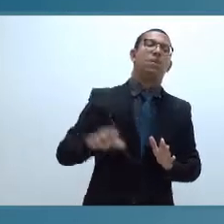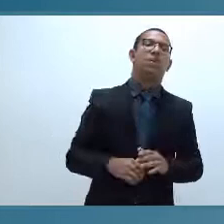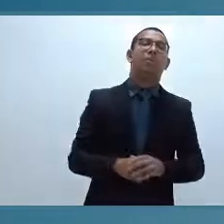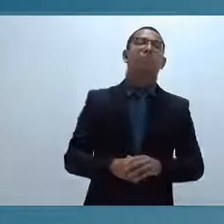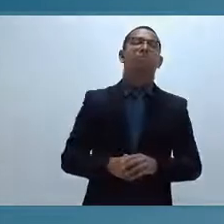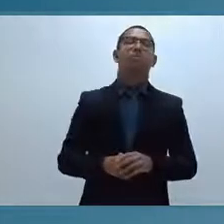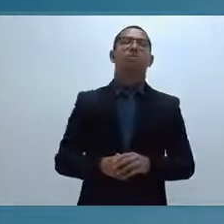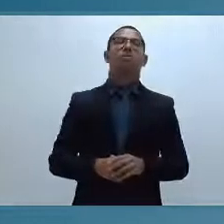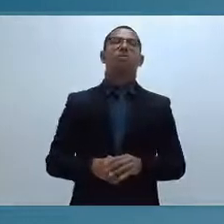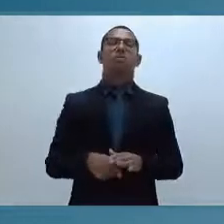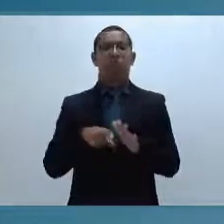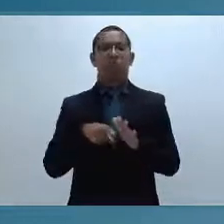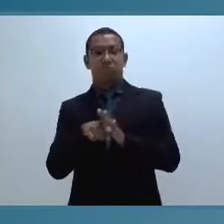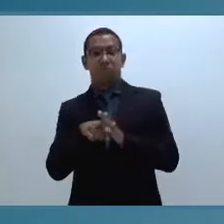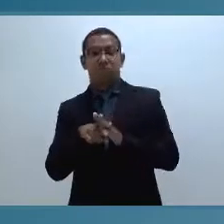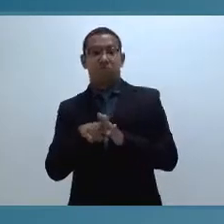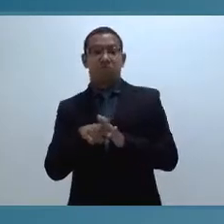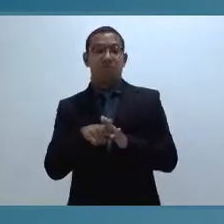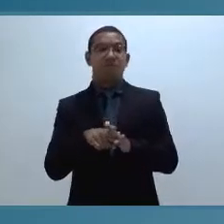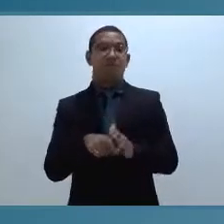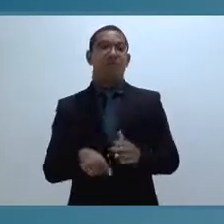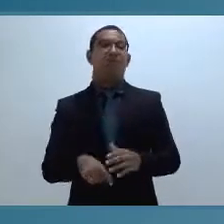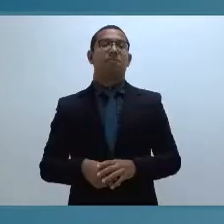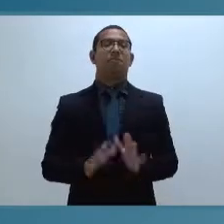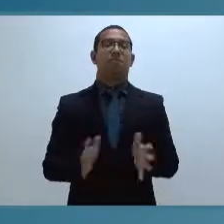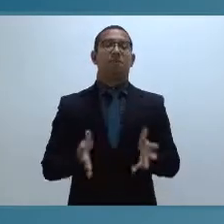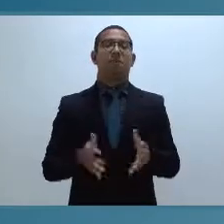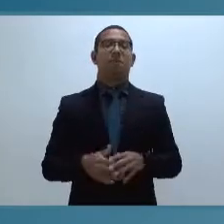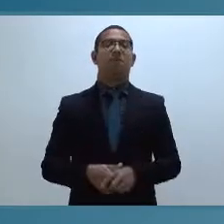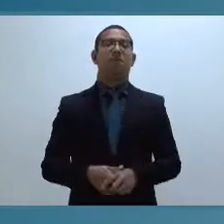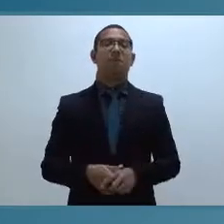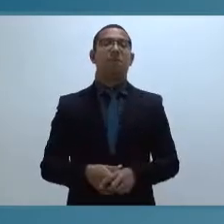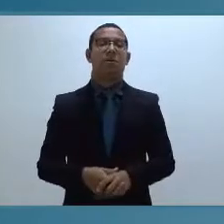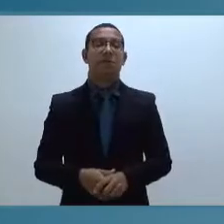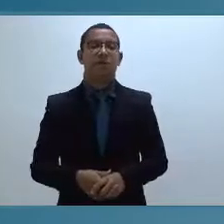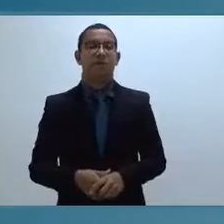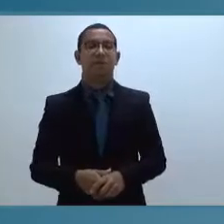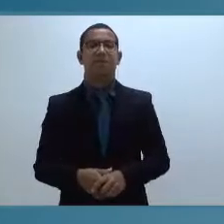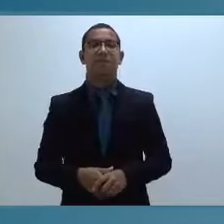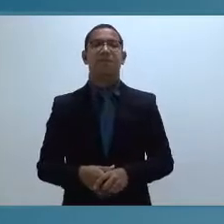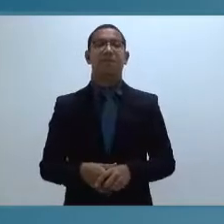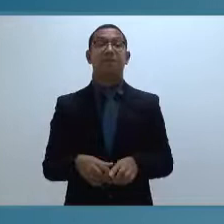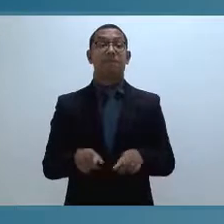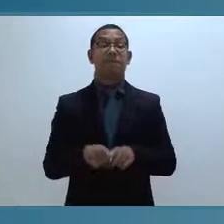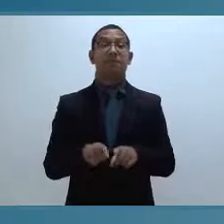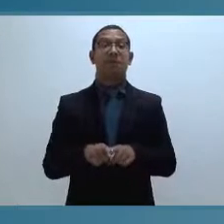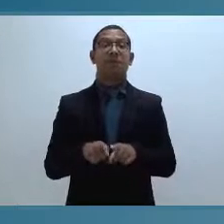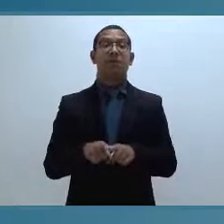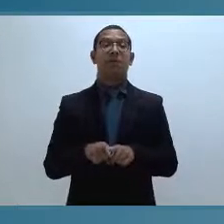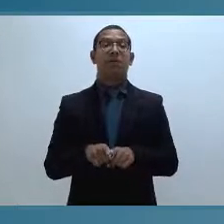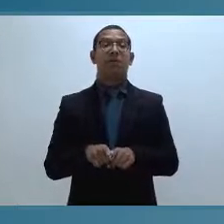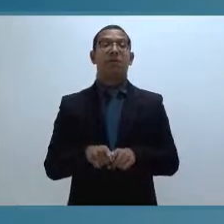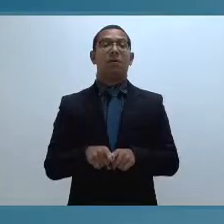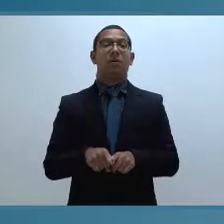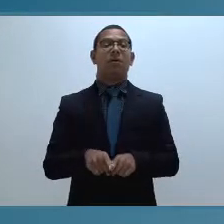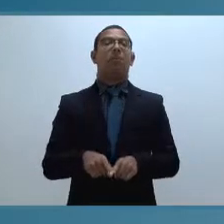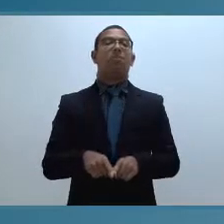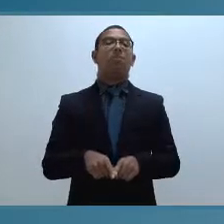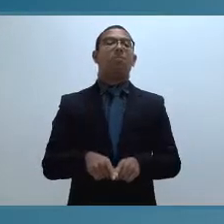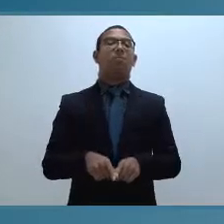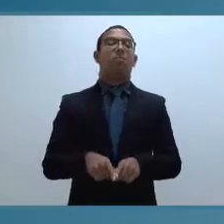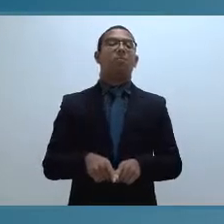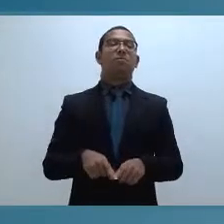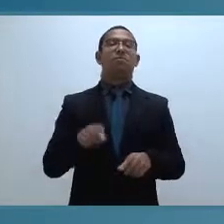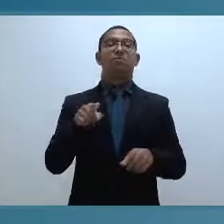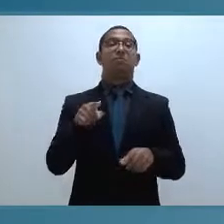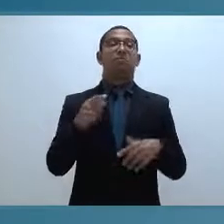sendo prestadas as informações necessárias pelo Serviço de Cadastro de Magistrados, informando de forma atualizada o